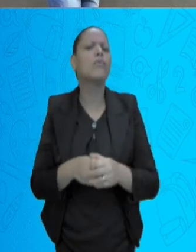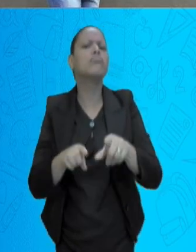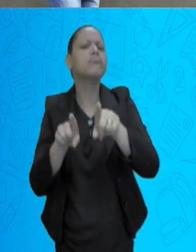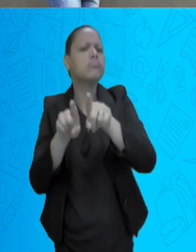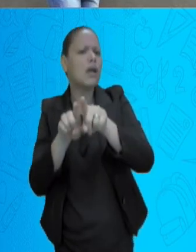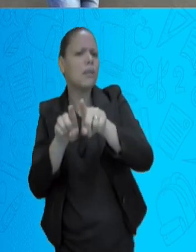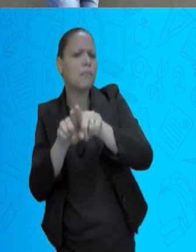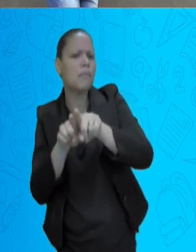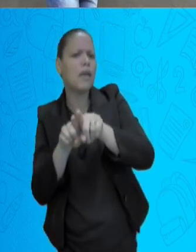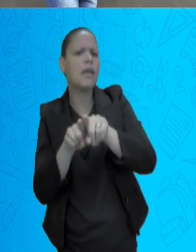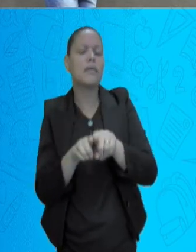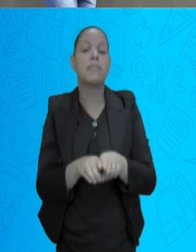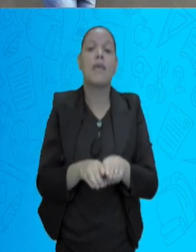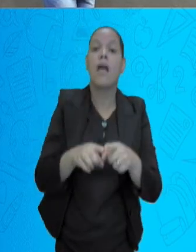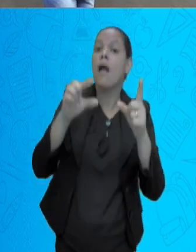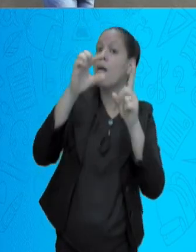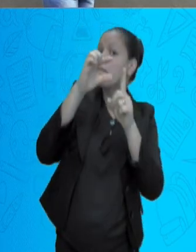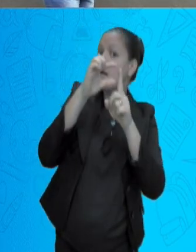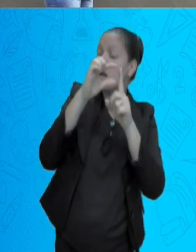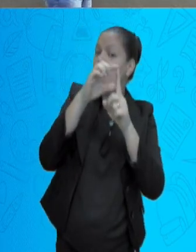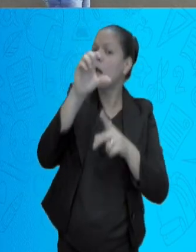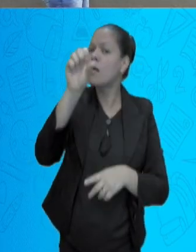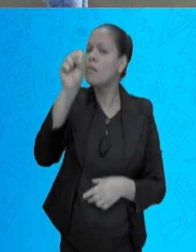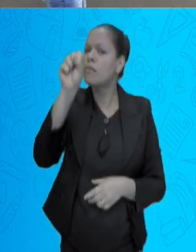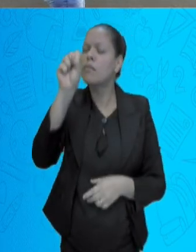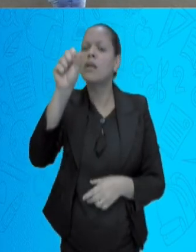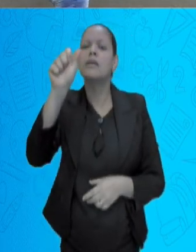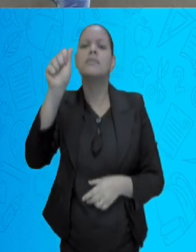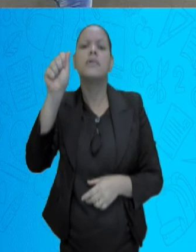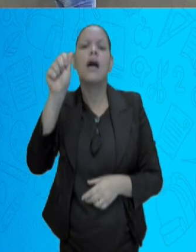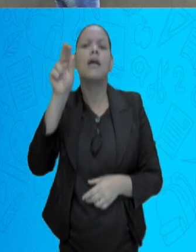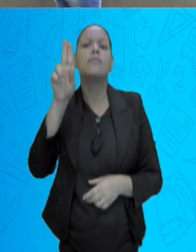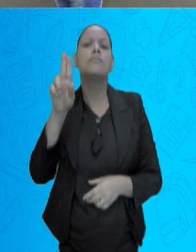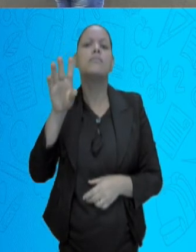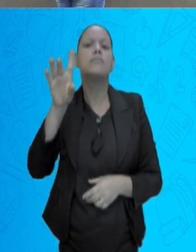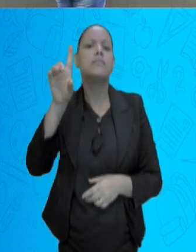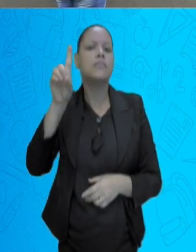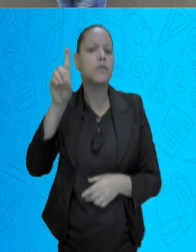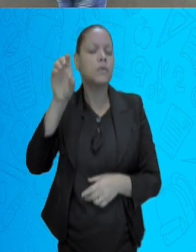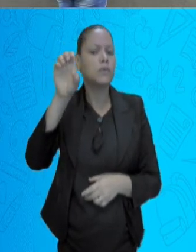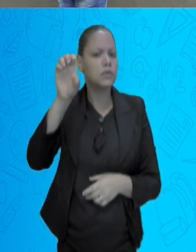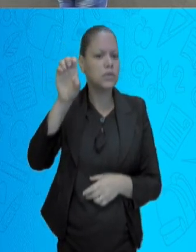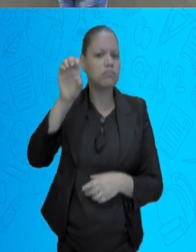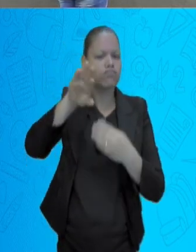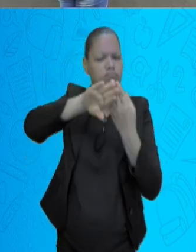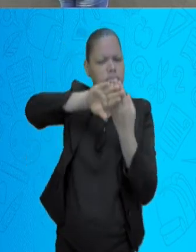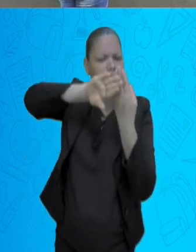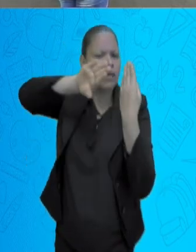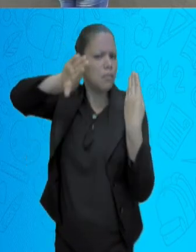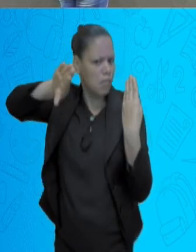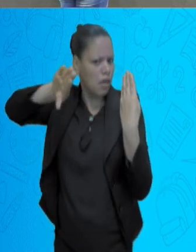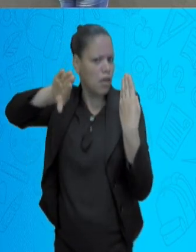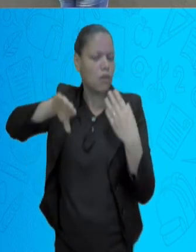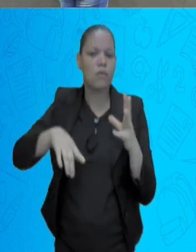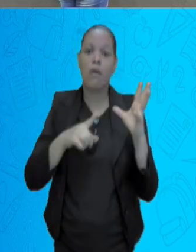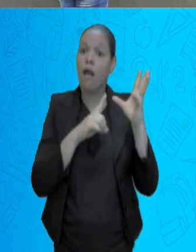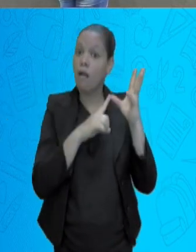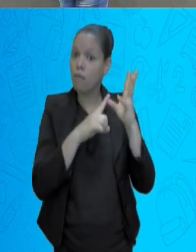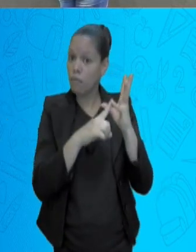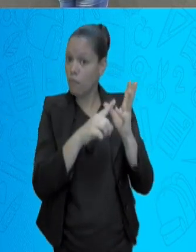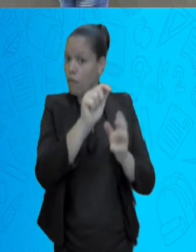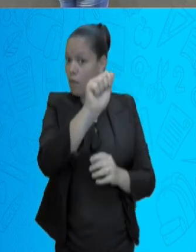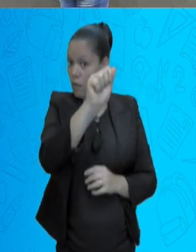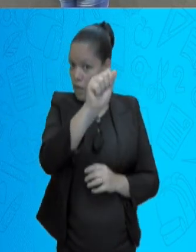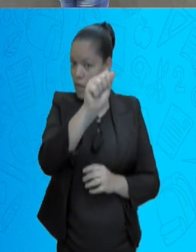palavra saúde, saúde, separou a vogal A e a